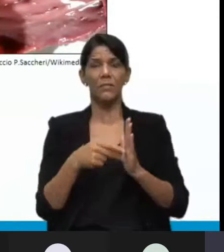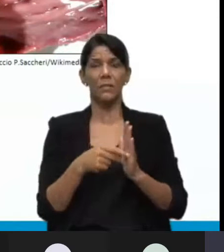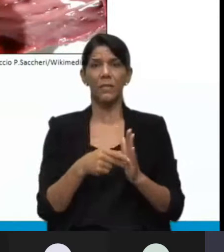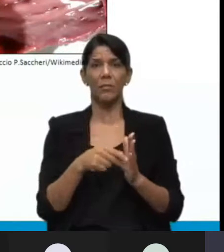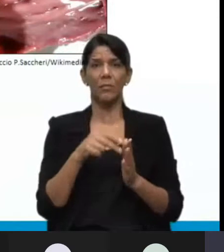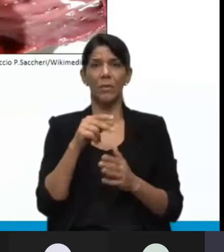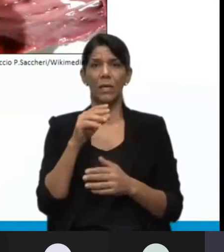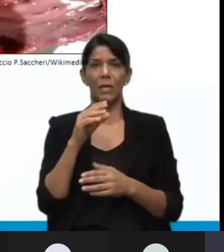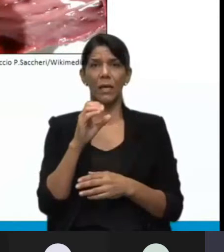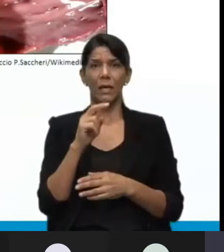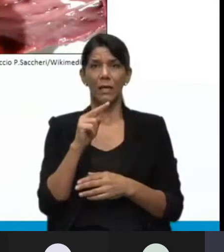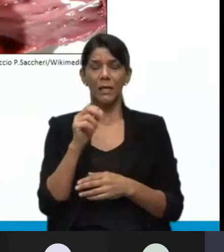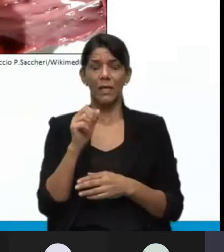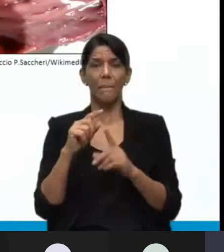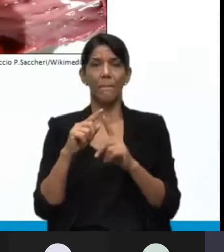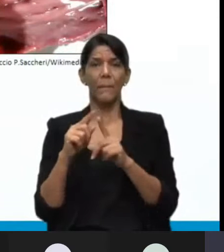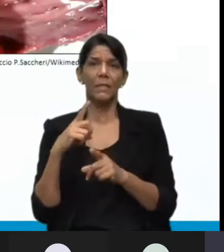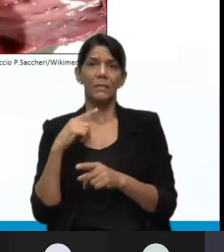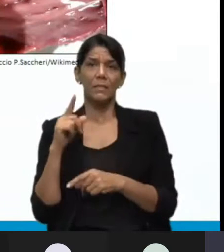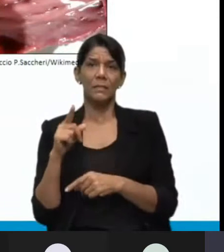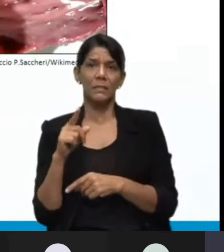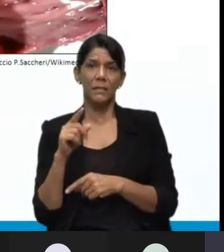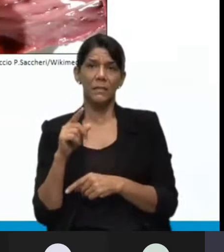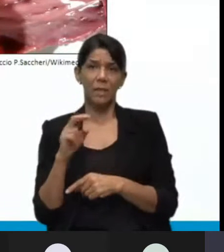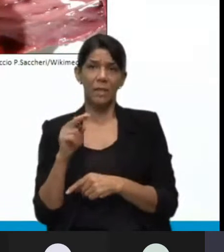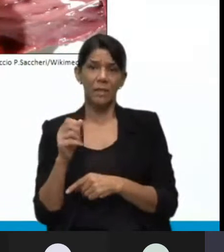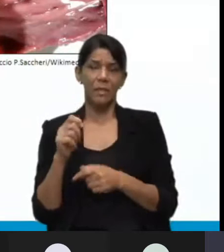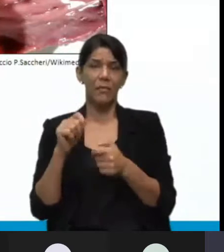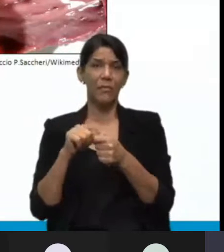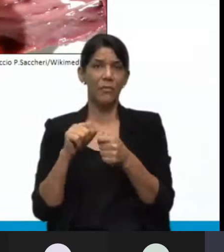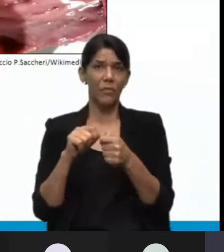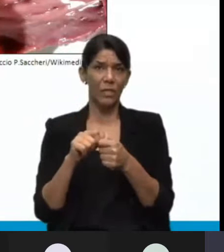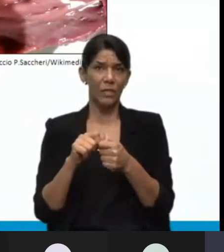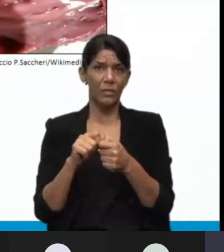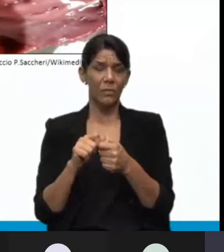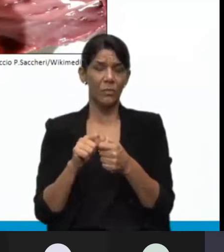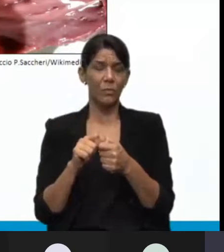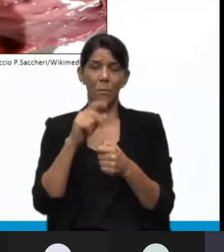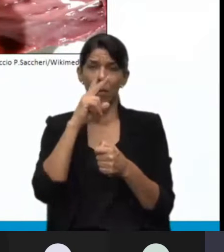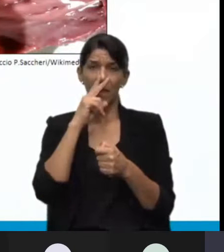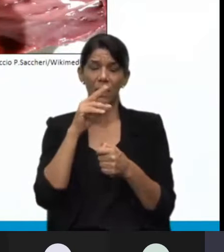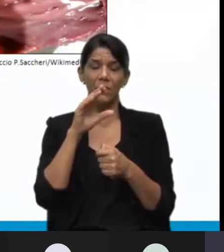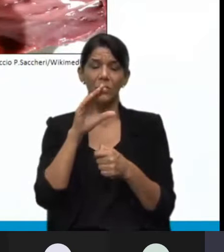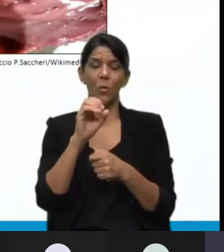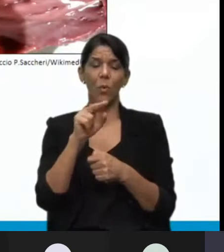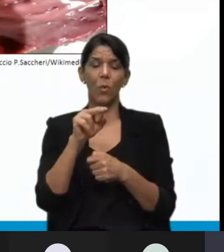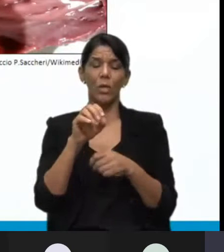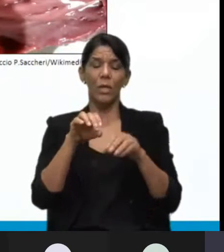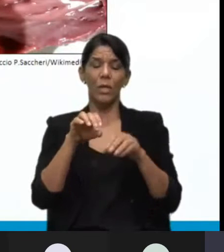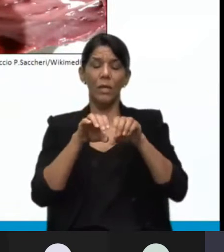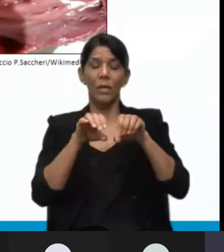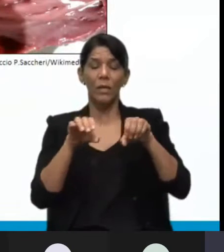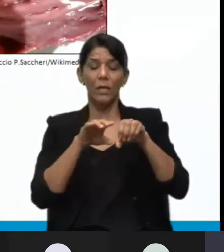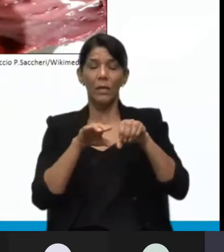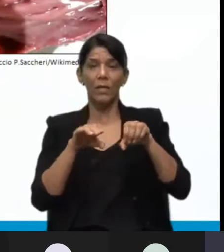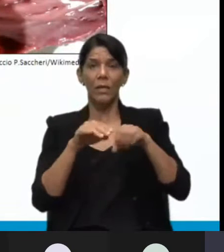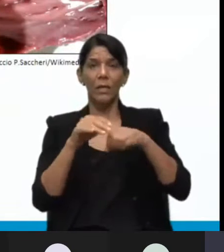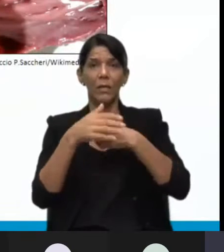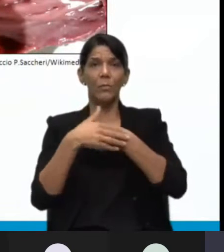uma trabécula cárnea, mas é uma trabécula cárnea em um formato aí que lembra aí um cone, tá? Então são os